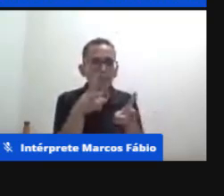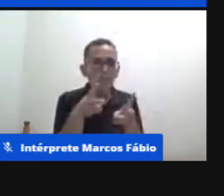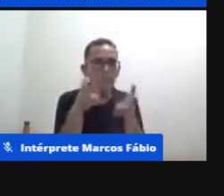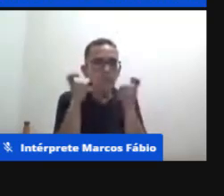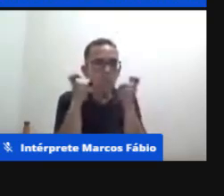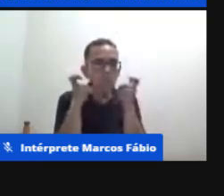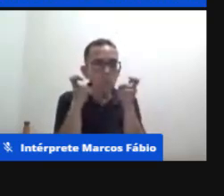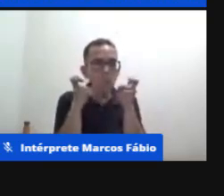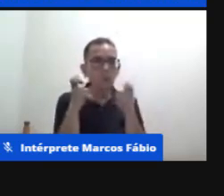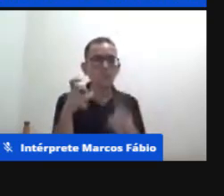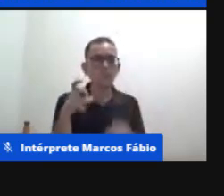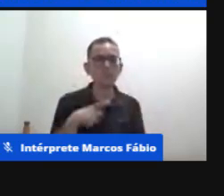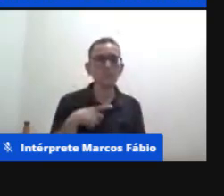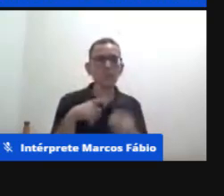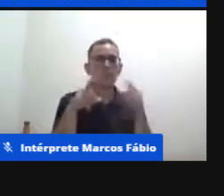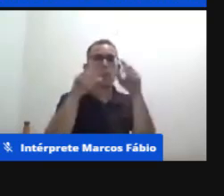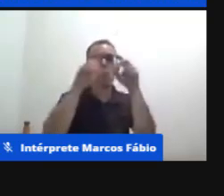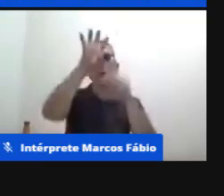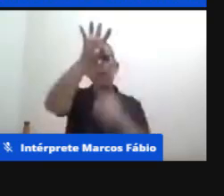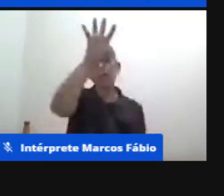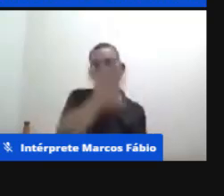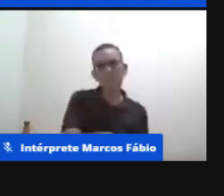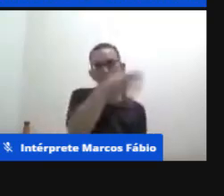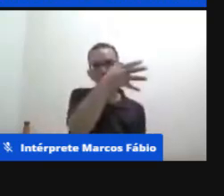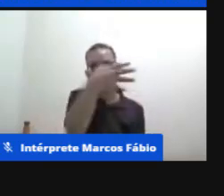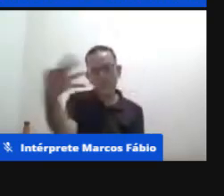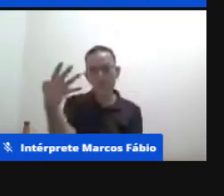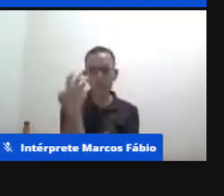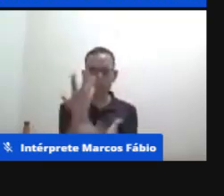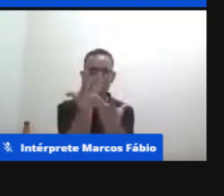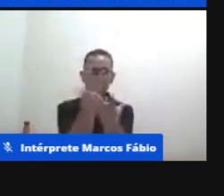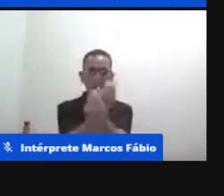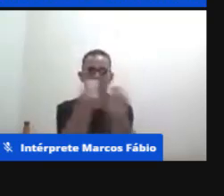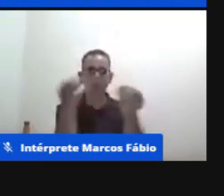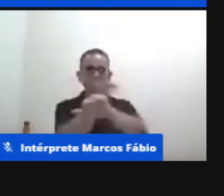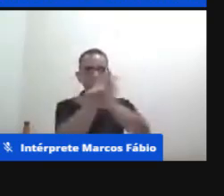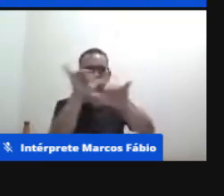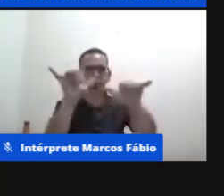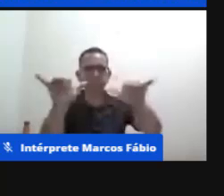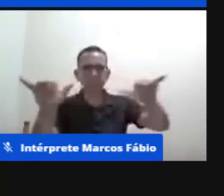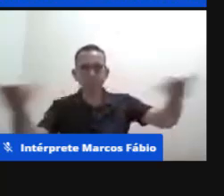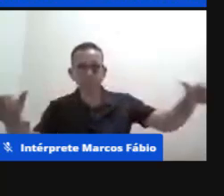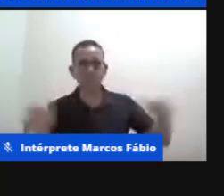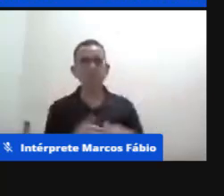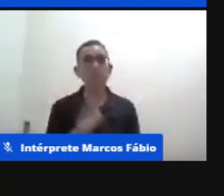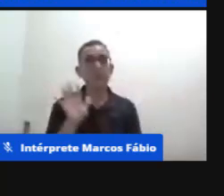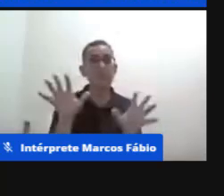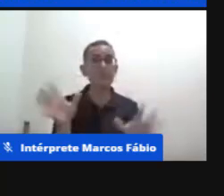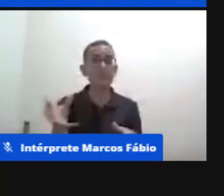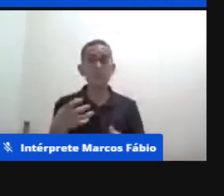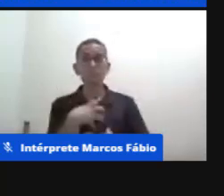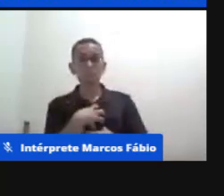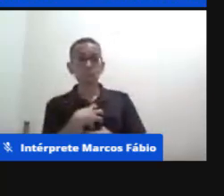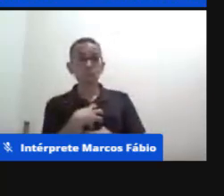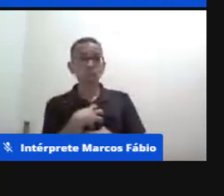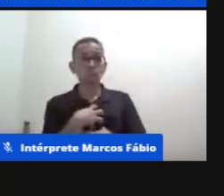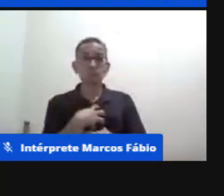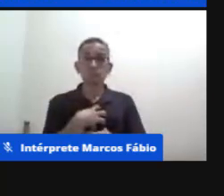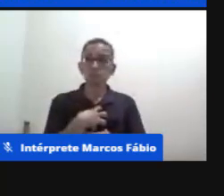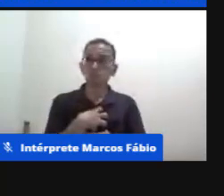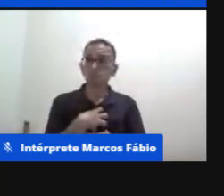a gente tem uma tabela com uma série de informações que, às vezes, pode causar nessa criança